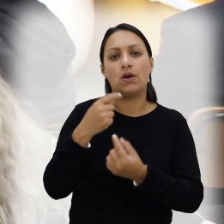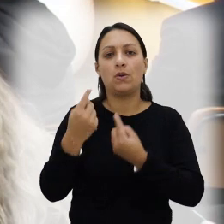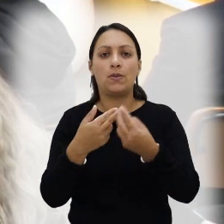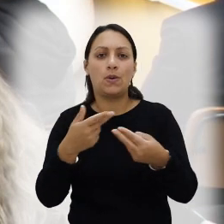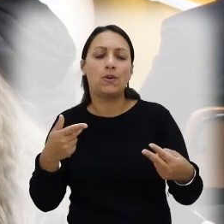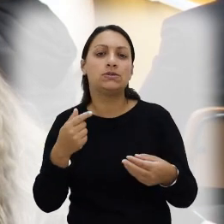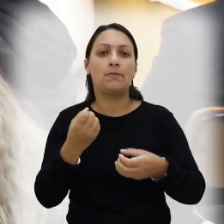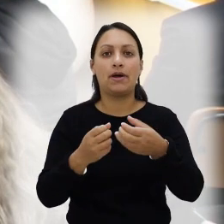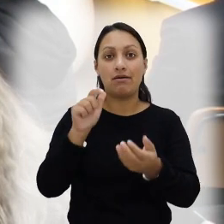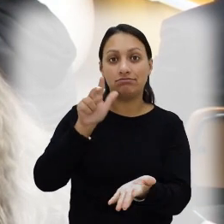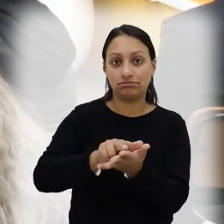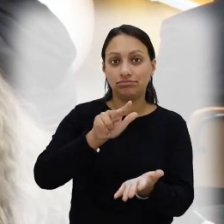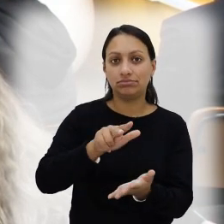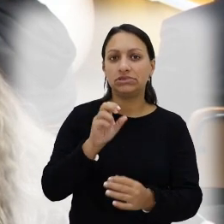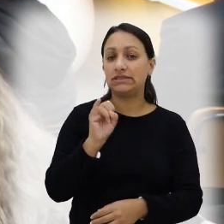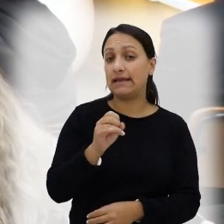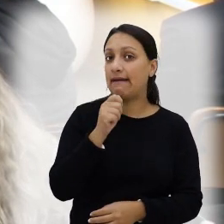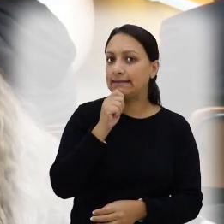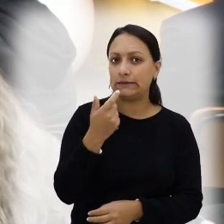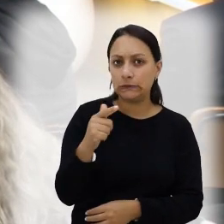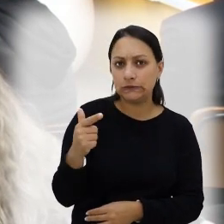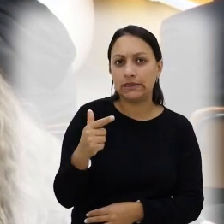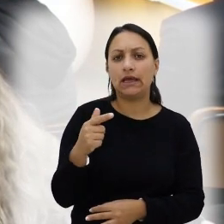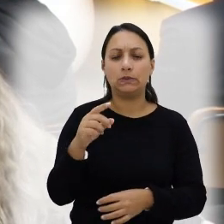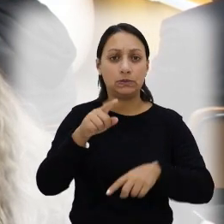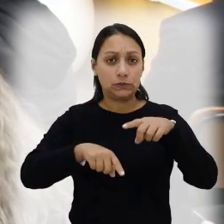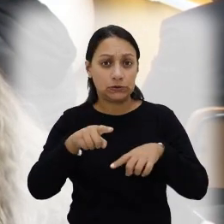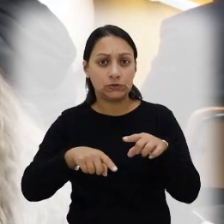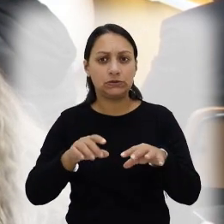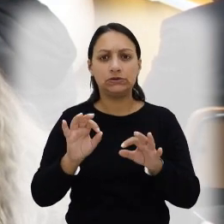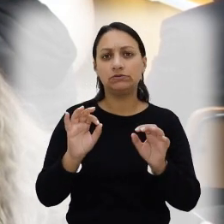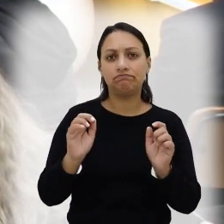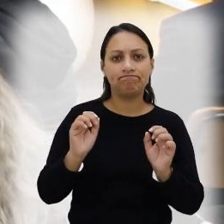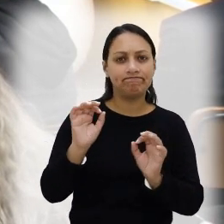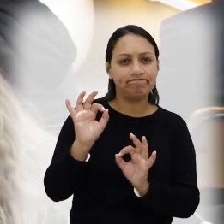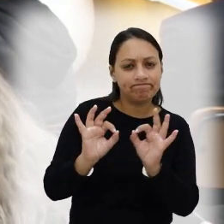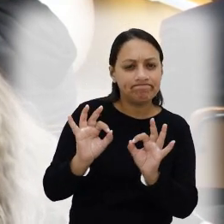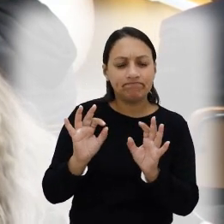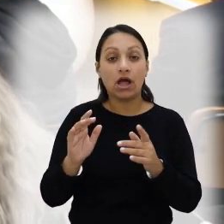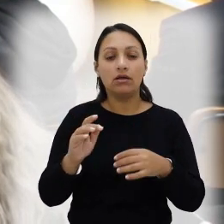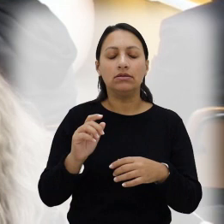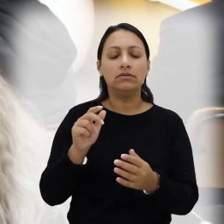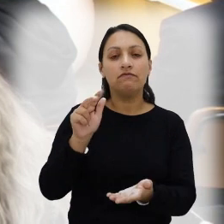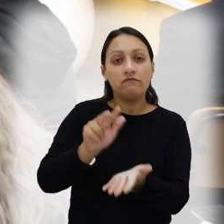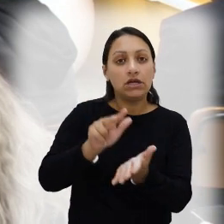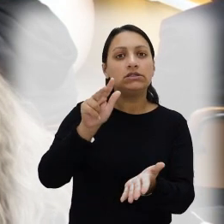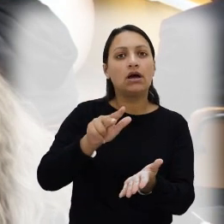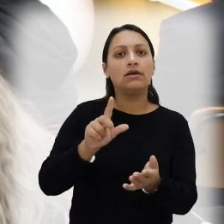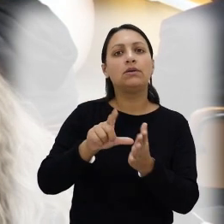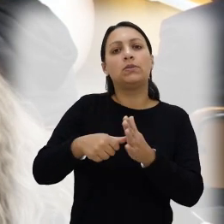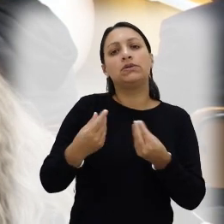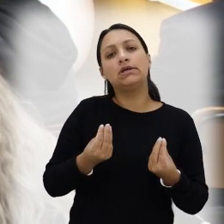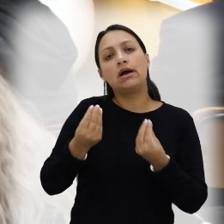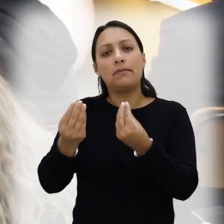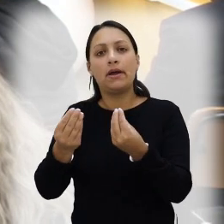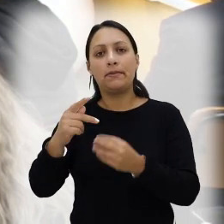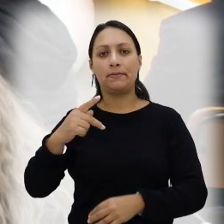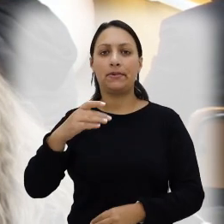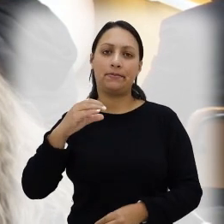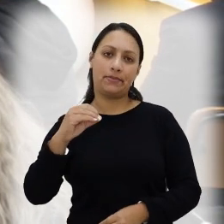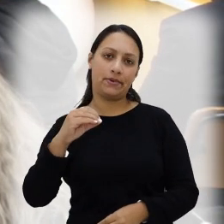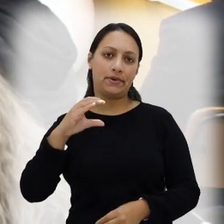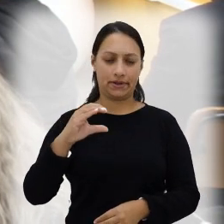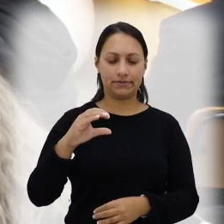validação, se você ainda não tem bem formatado o que você pretende validar, ou talvez até encaminhar para uma POC. Tá? Uma mentoria